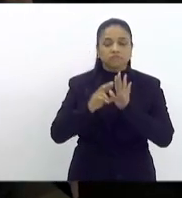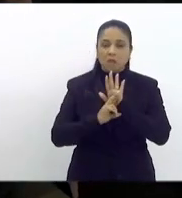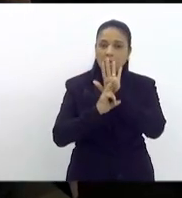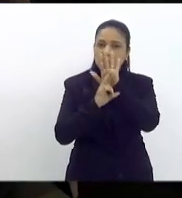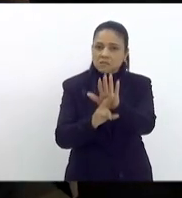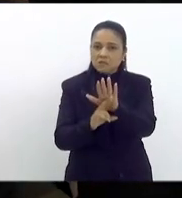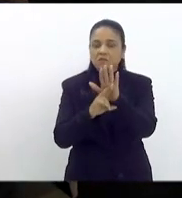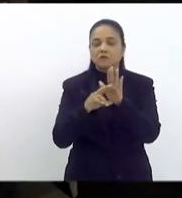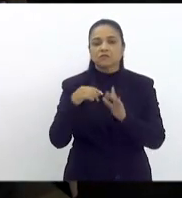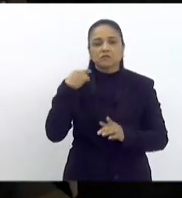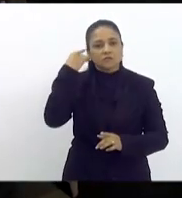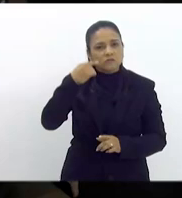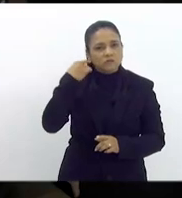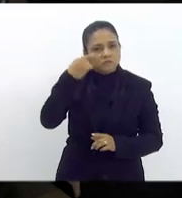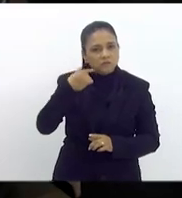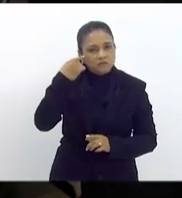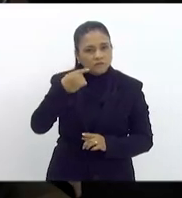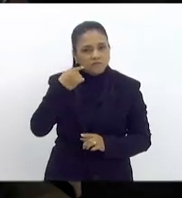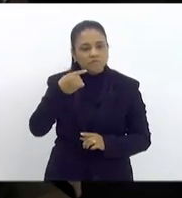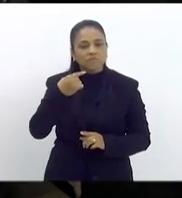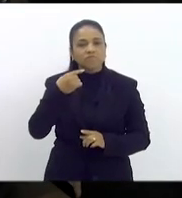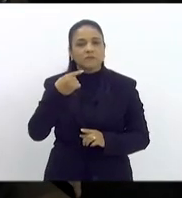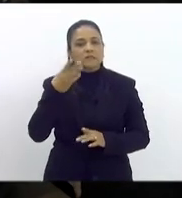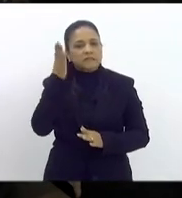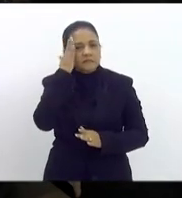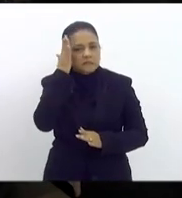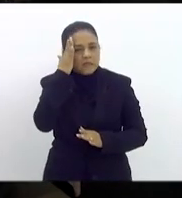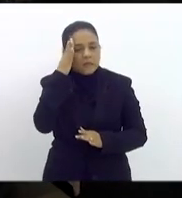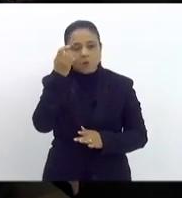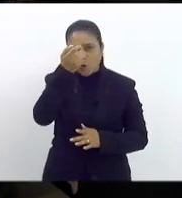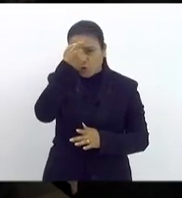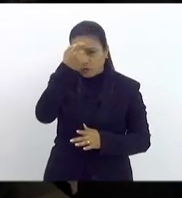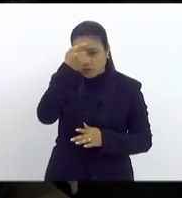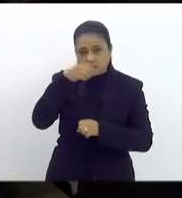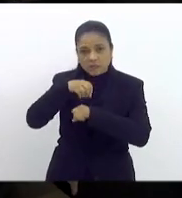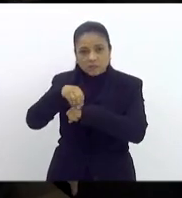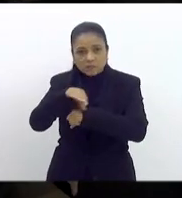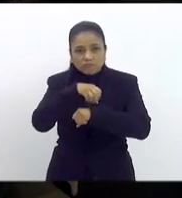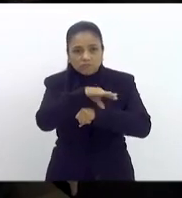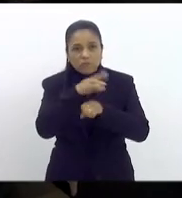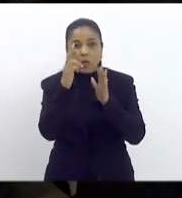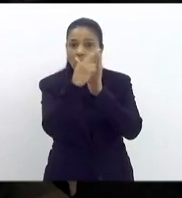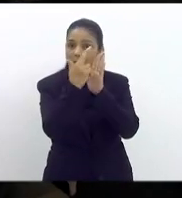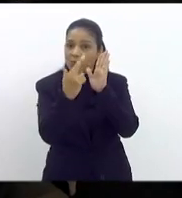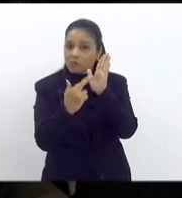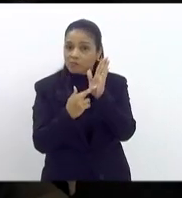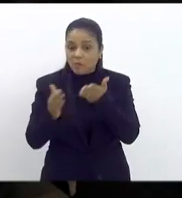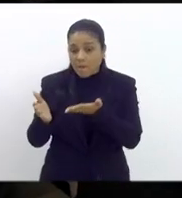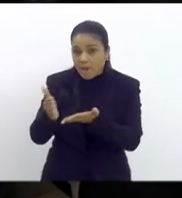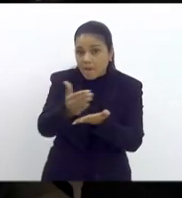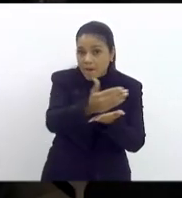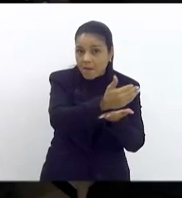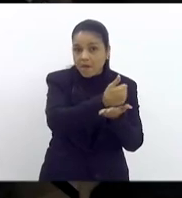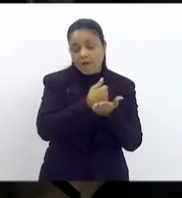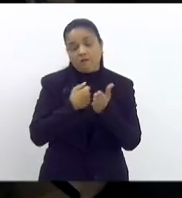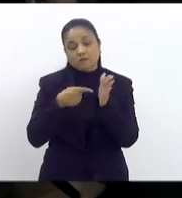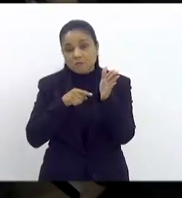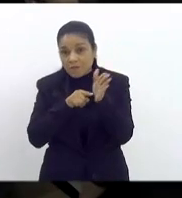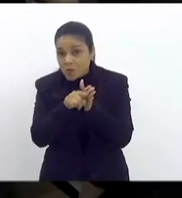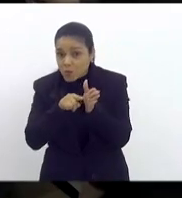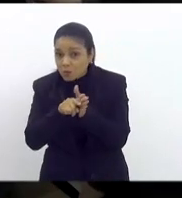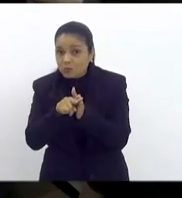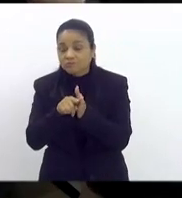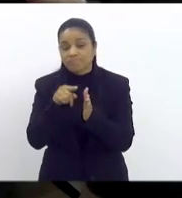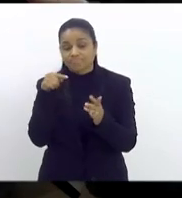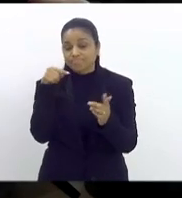tenha consciência do regulamento da distribuição, né? E tem outro regulamento da arrecadação, que as perguntas vão girar sobre isso aqui. O senhor